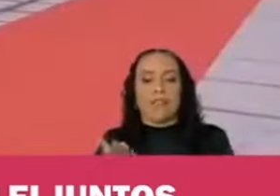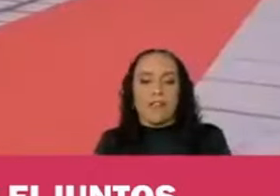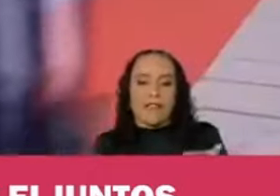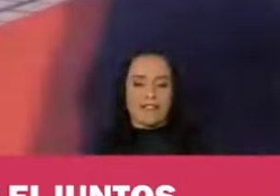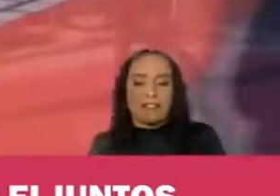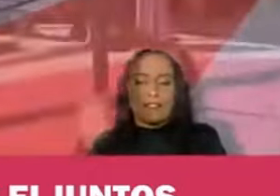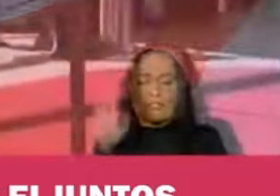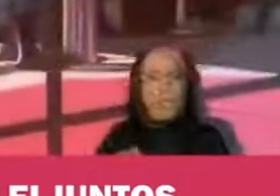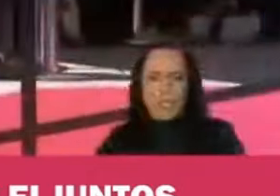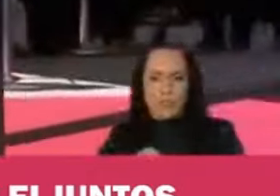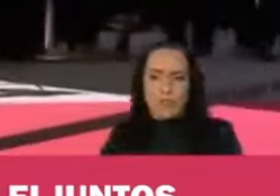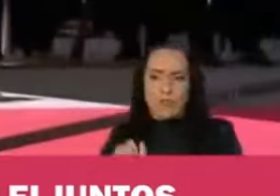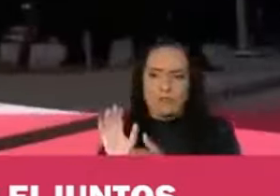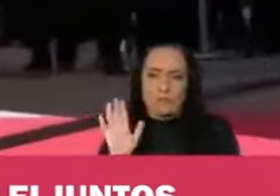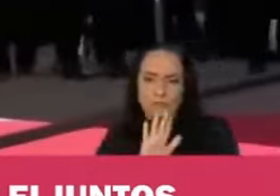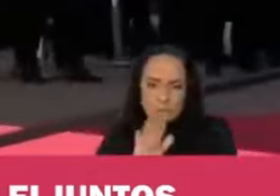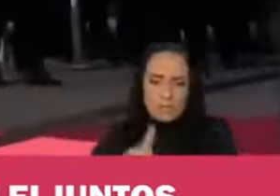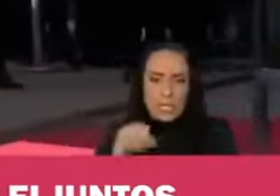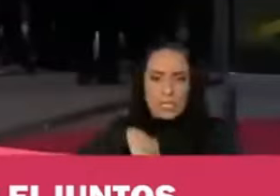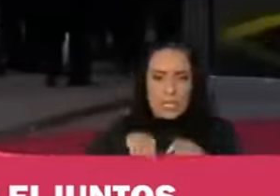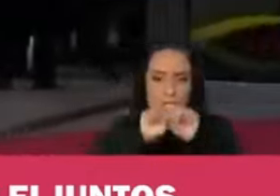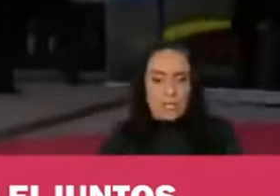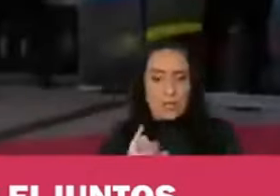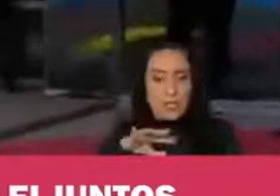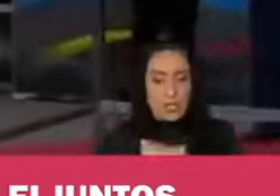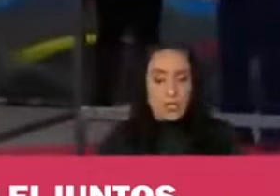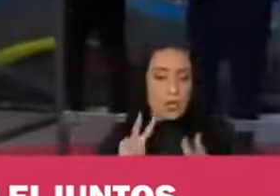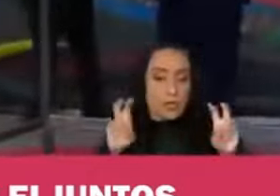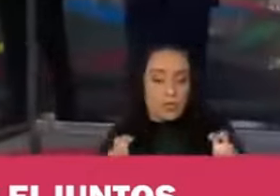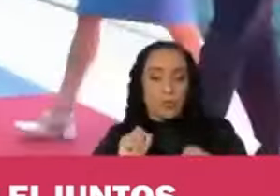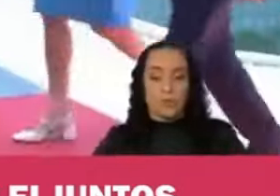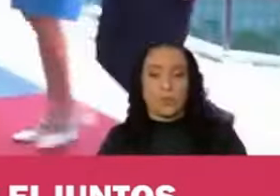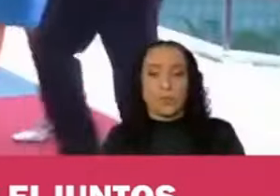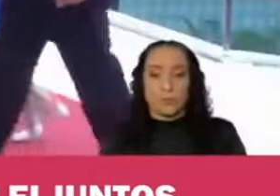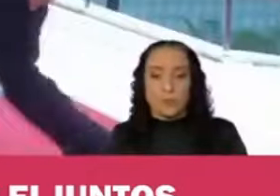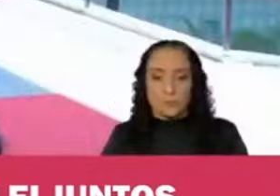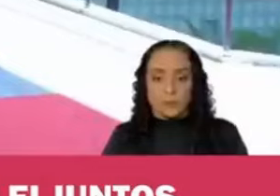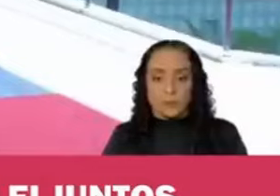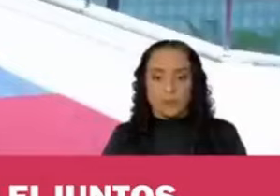Parecido com o da Grã-Bretanha lá, da Austrália. O shows.